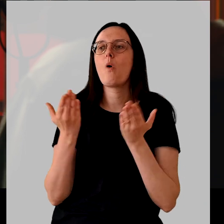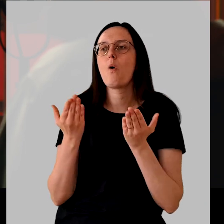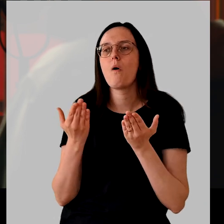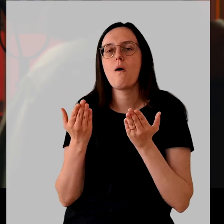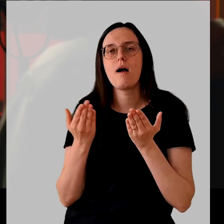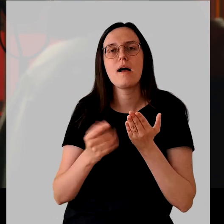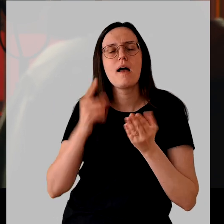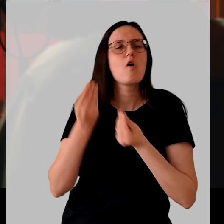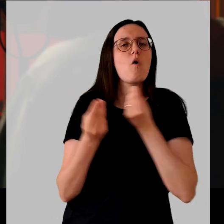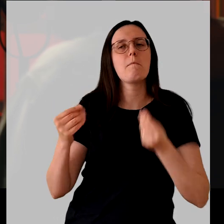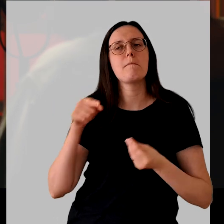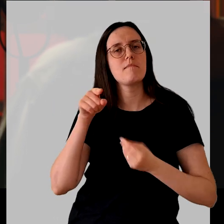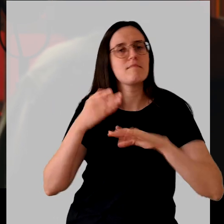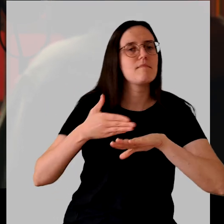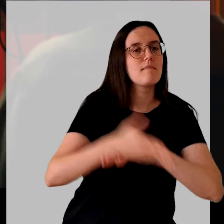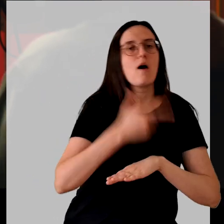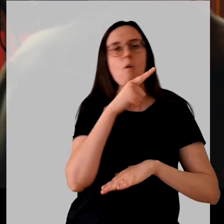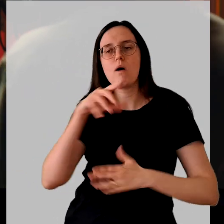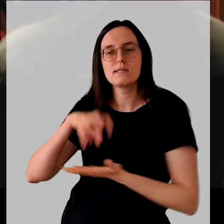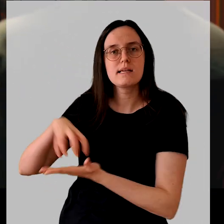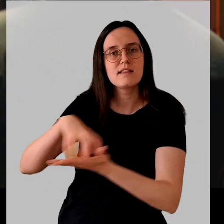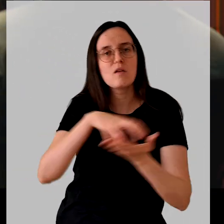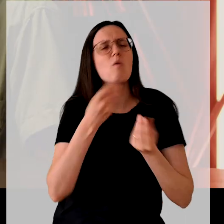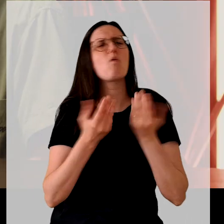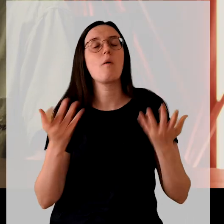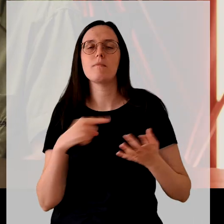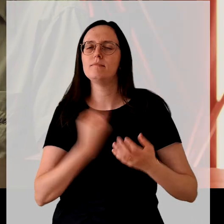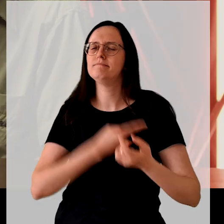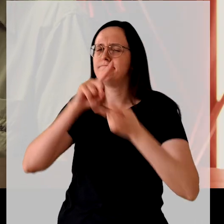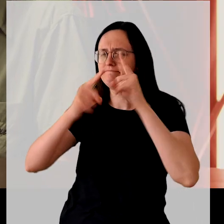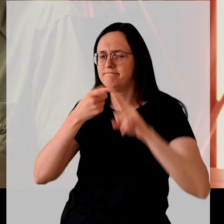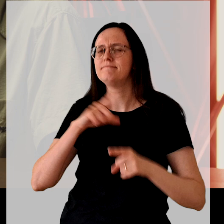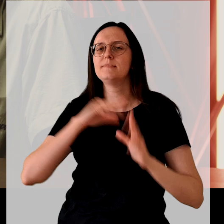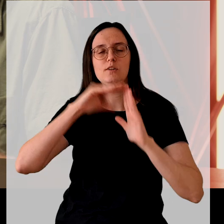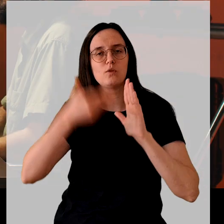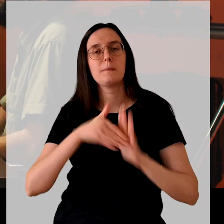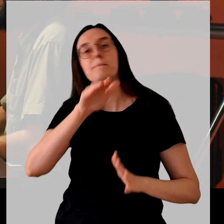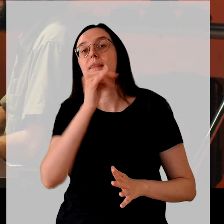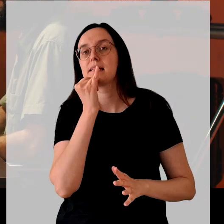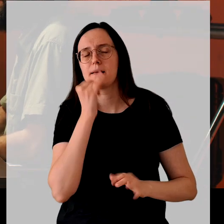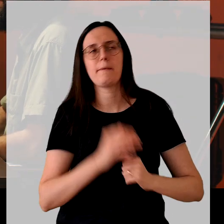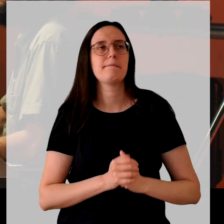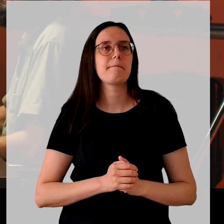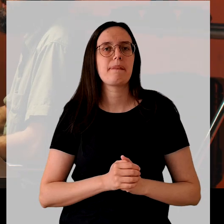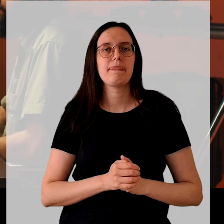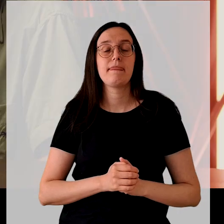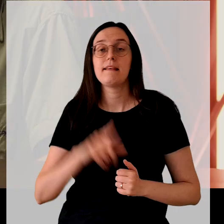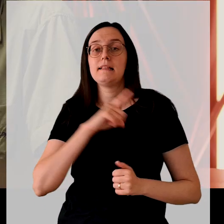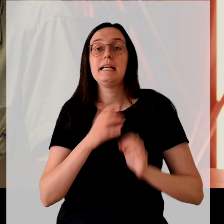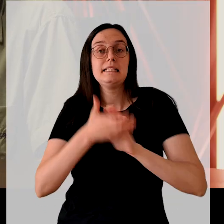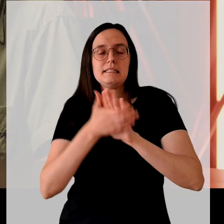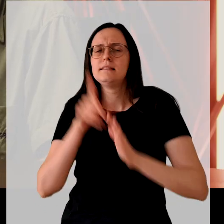Quais são essas... Como que você entra dentro desses outros setores aí com o seu direto? A gente negocia ali, né? Uhum. Por exemplo,